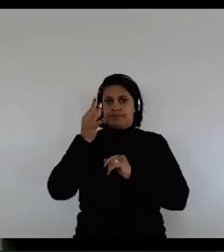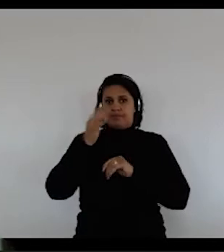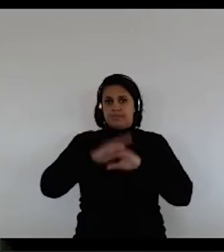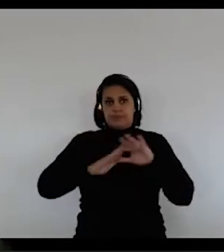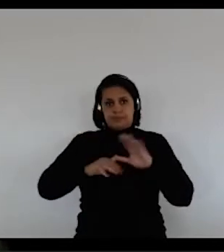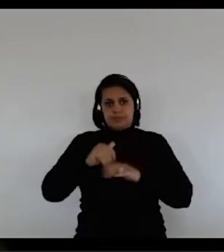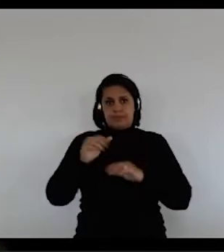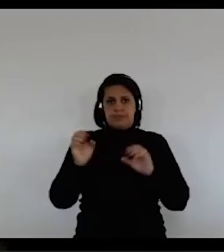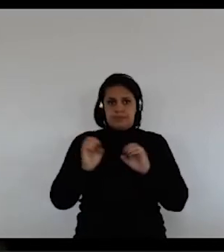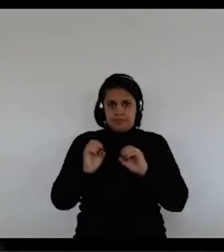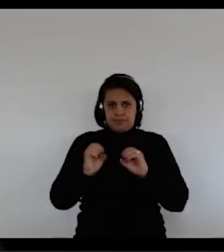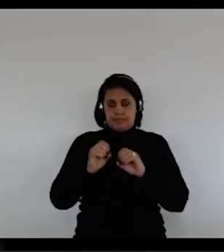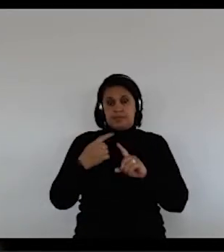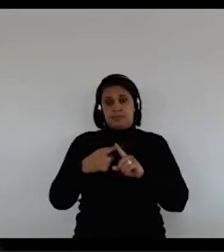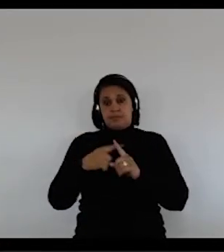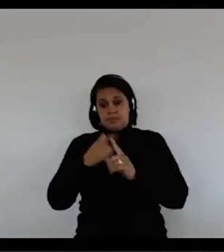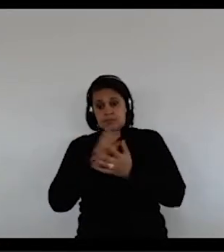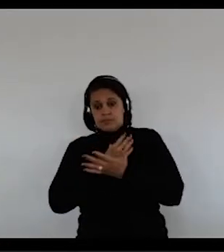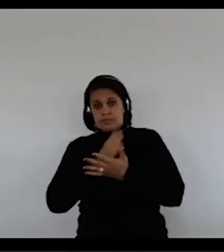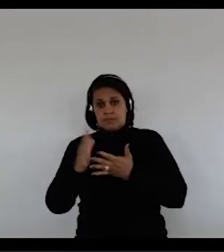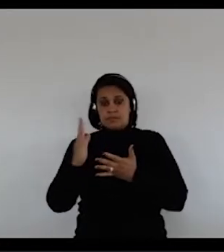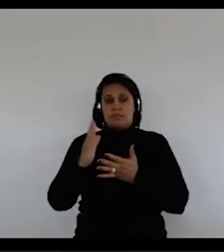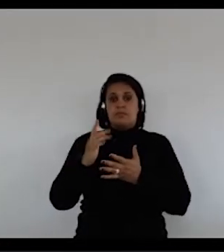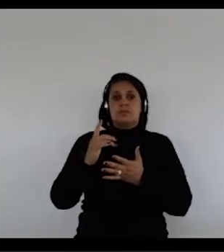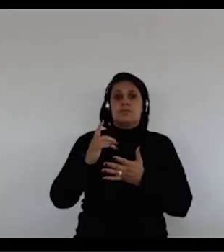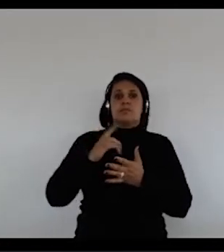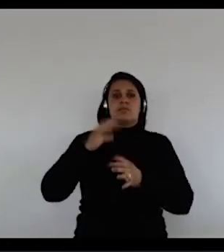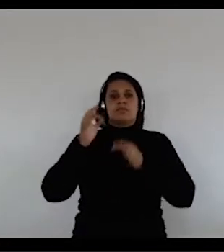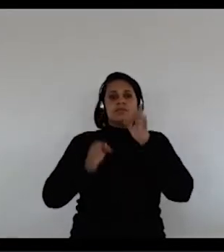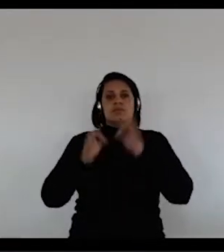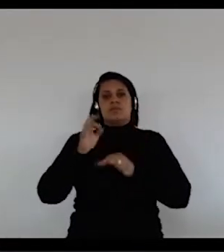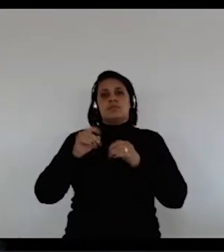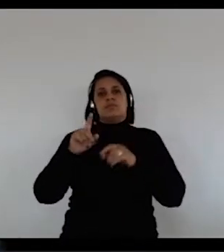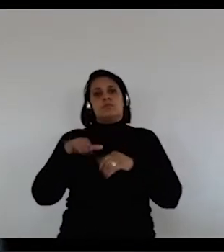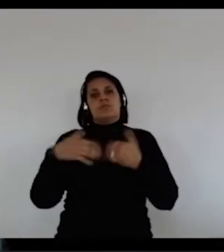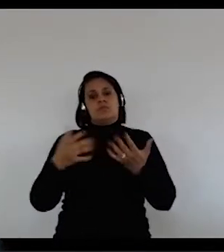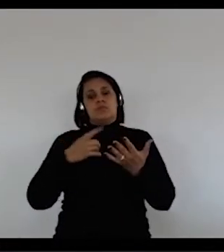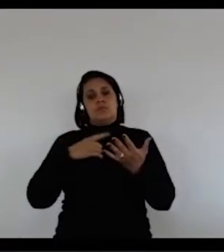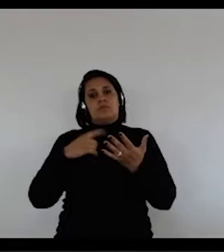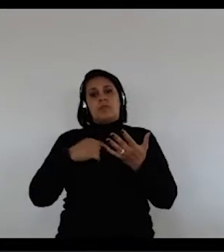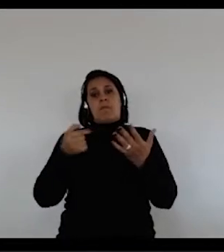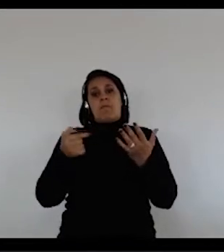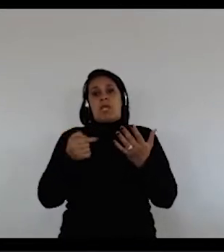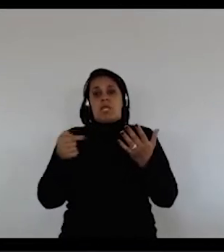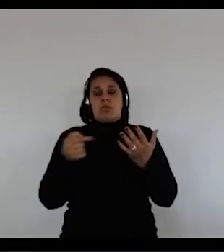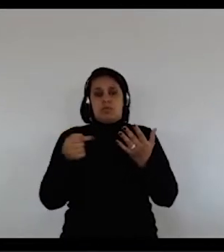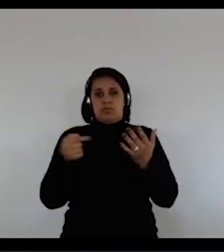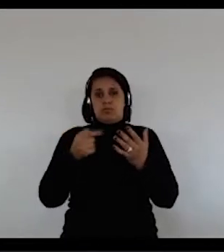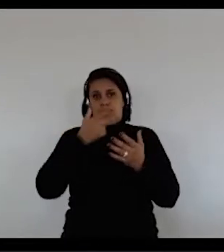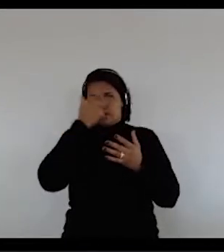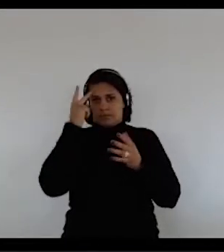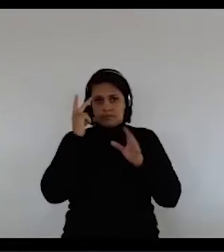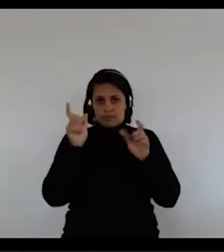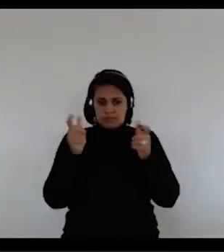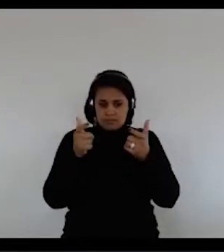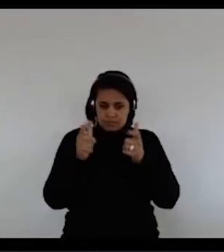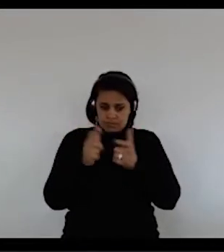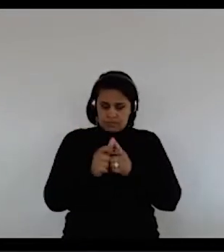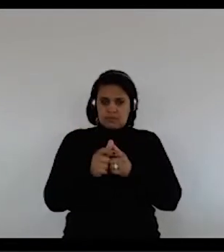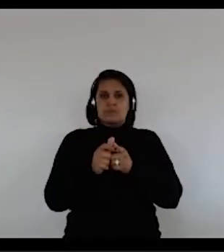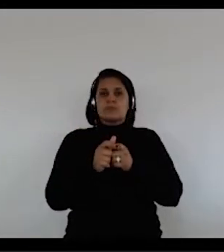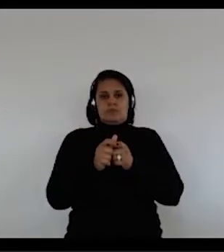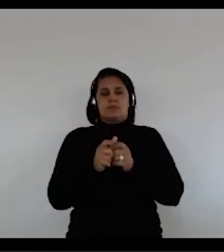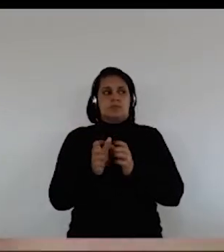órgãos judiciários vão ter menos pessoas trabalhando que nos meses